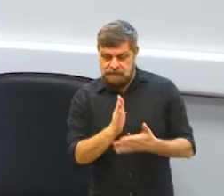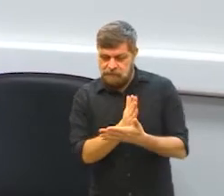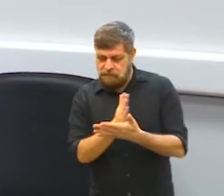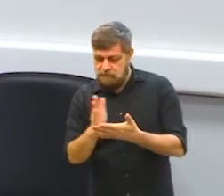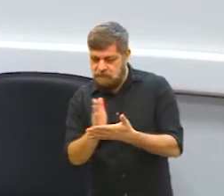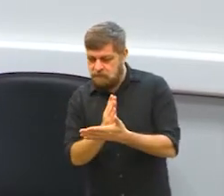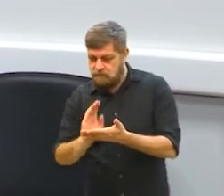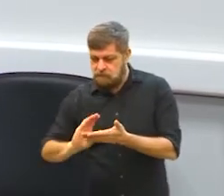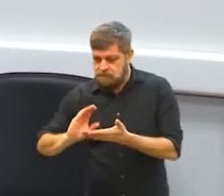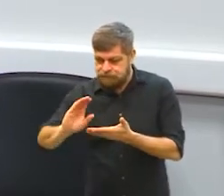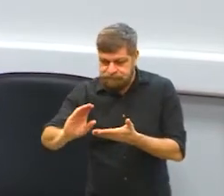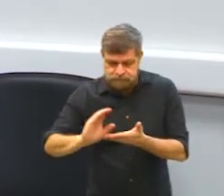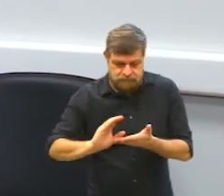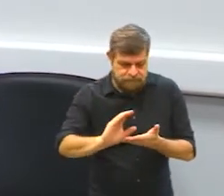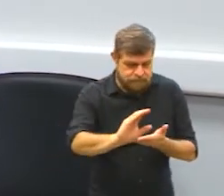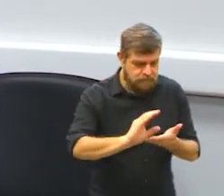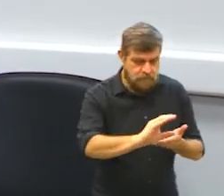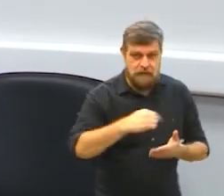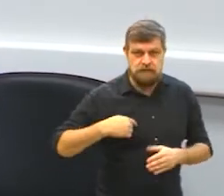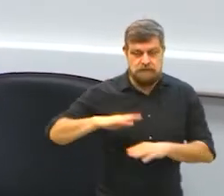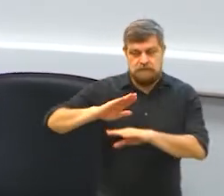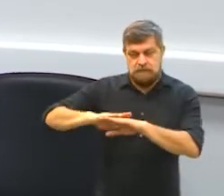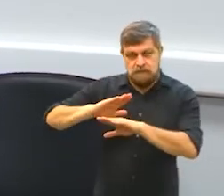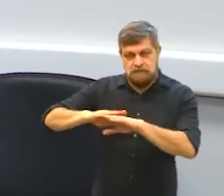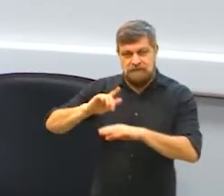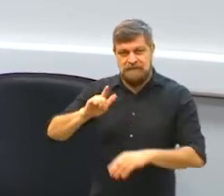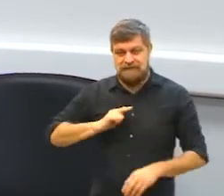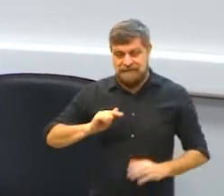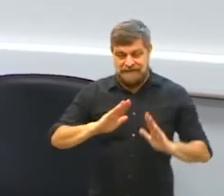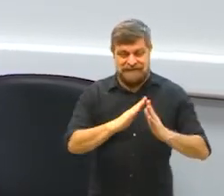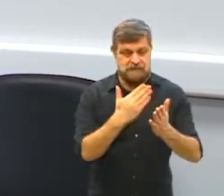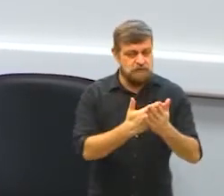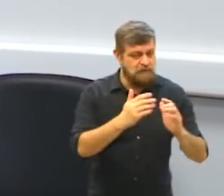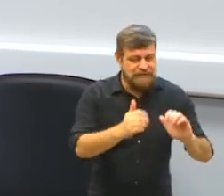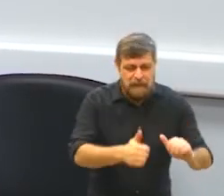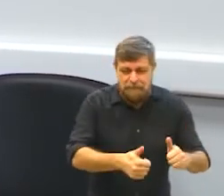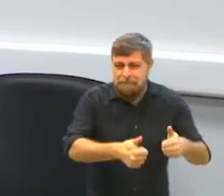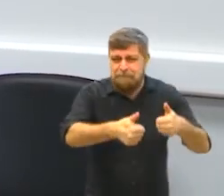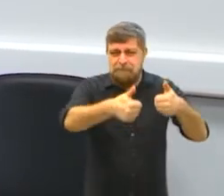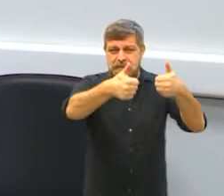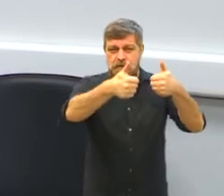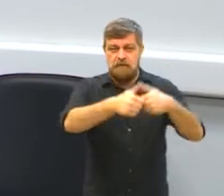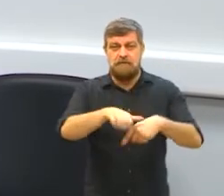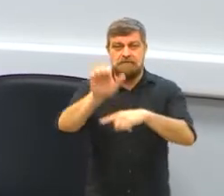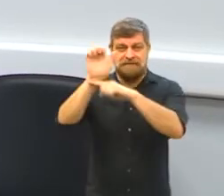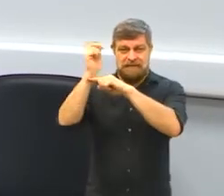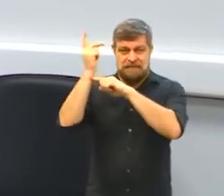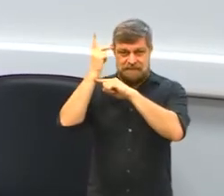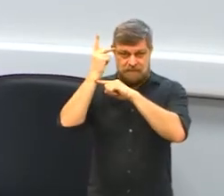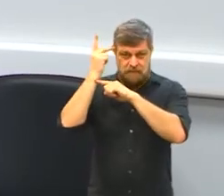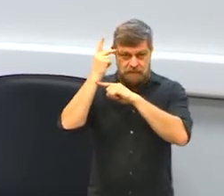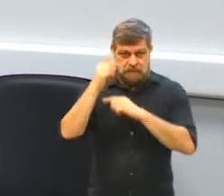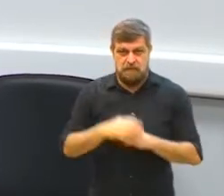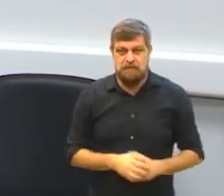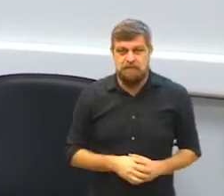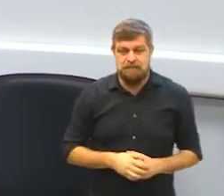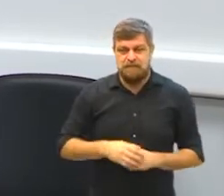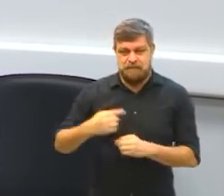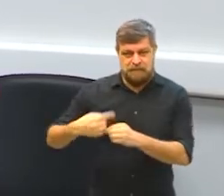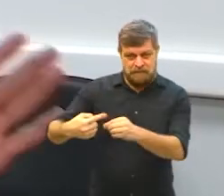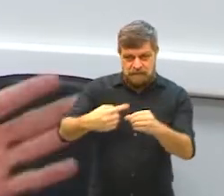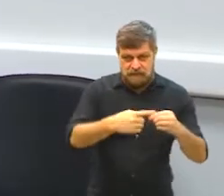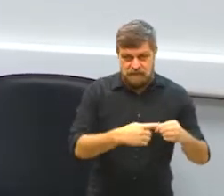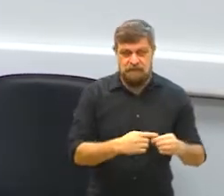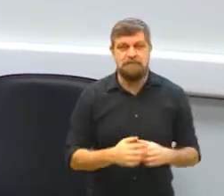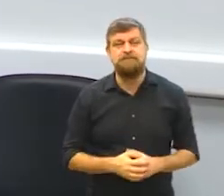critérios técnicos né que é um negócio meio diferente que a gente decidiu fazer de mandar para as melhores escolas estaduais ao